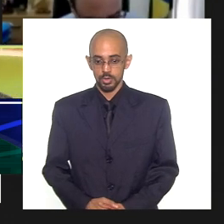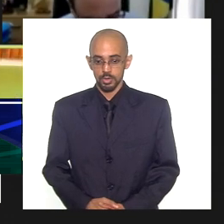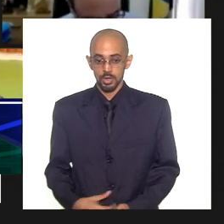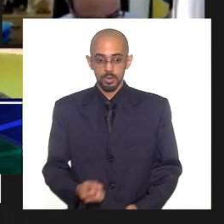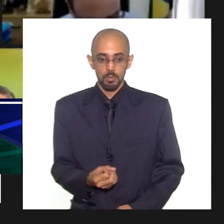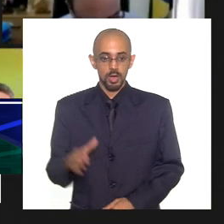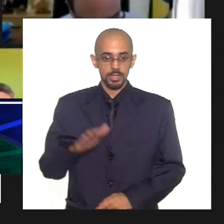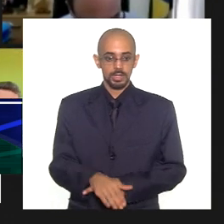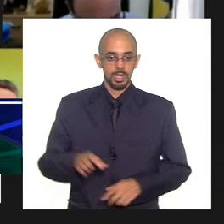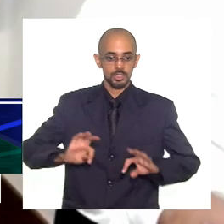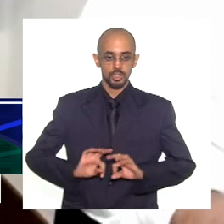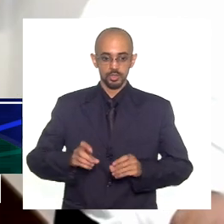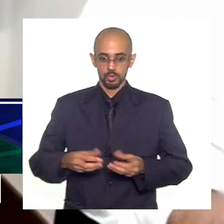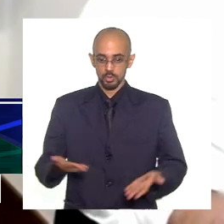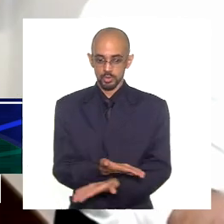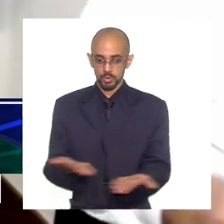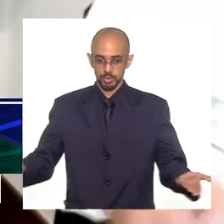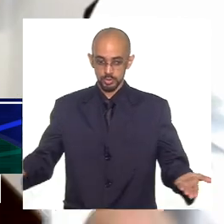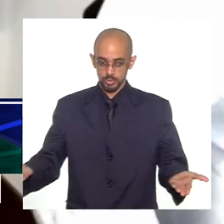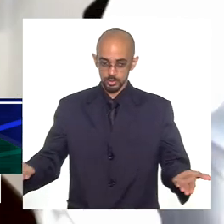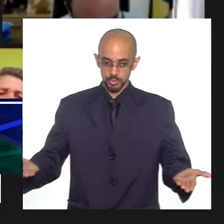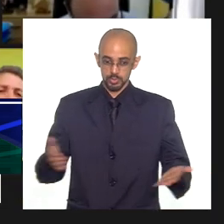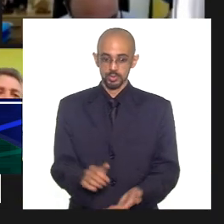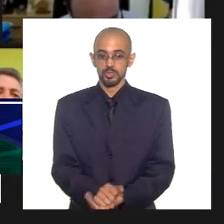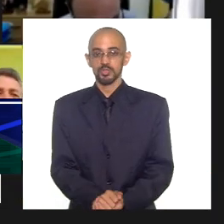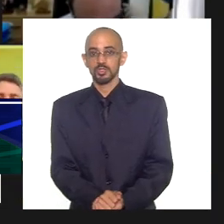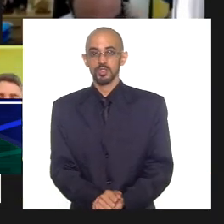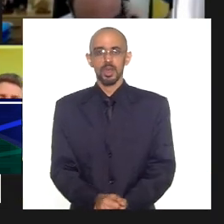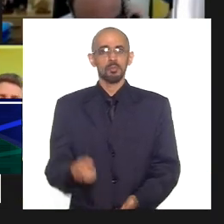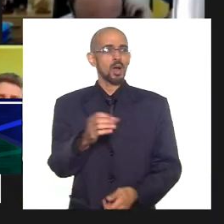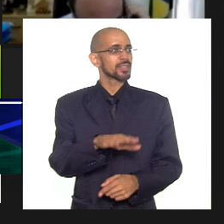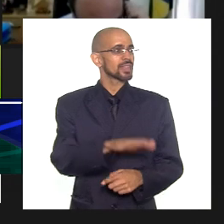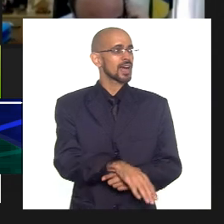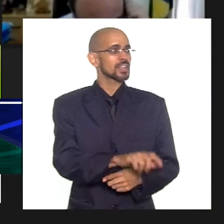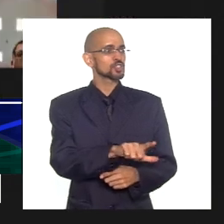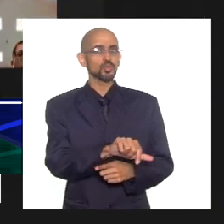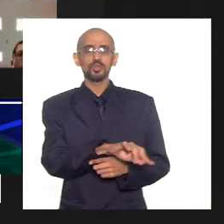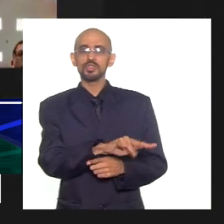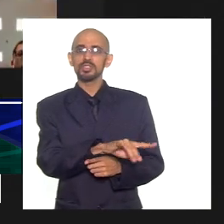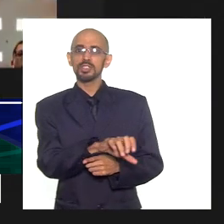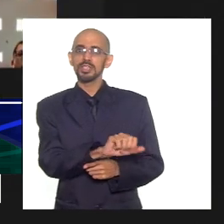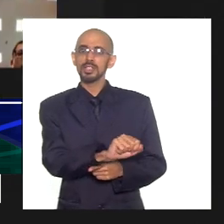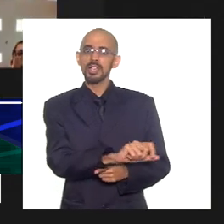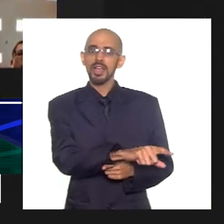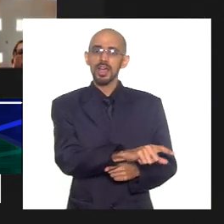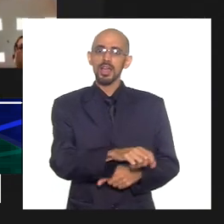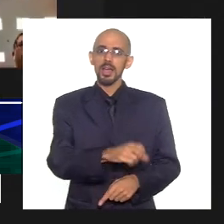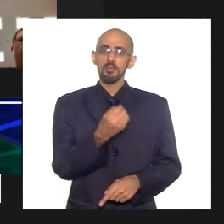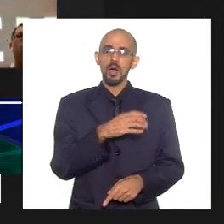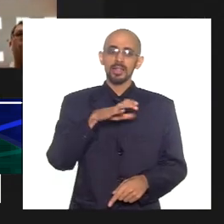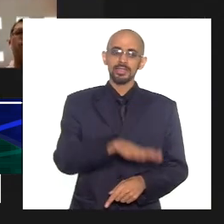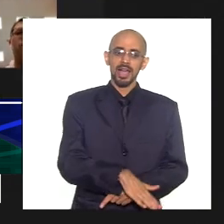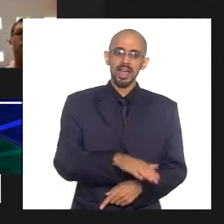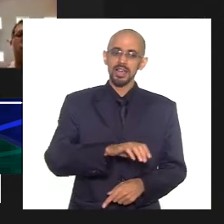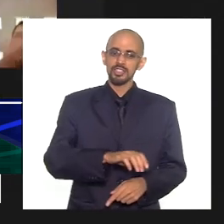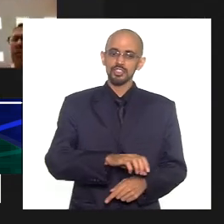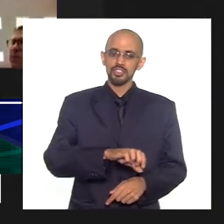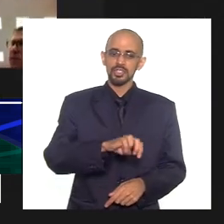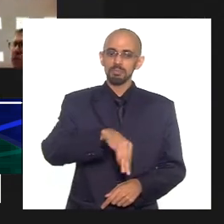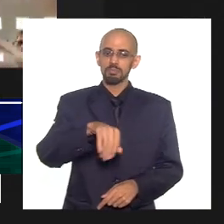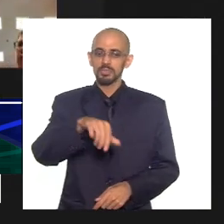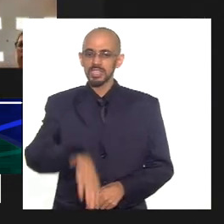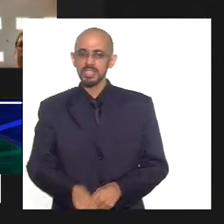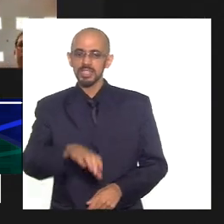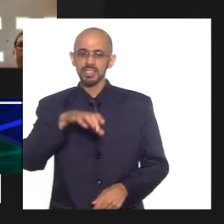boa tarde a todas e a todas, a todos. Boa tarde, presidente. Boa tarde, Val, Eliomar, Mink,